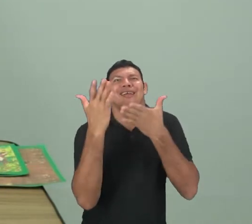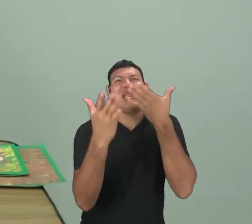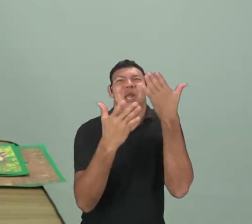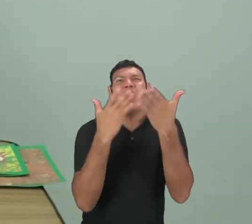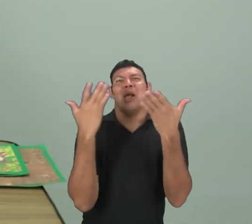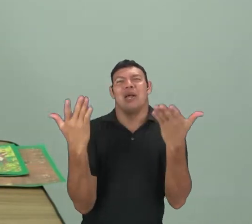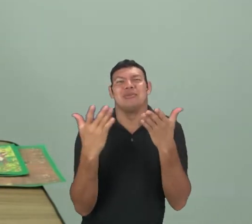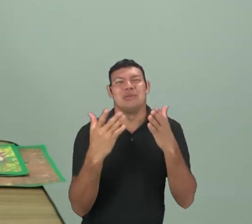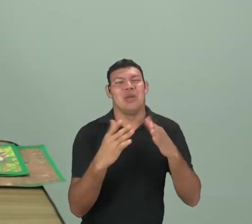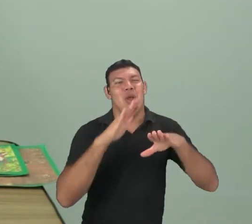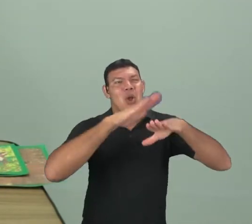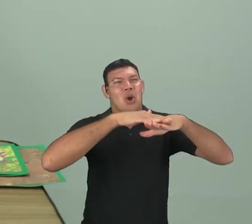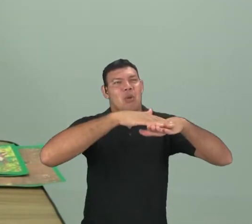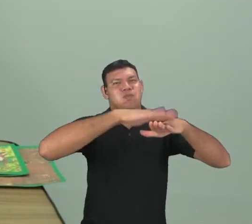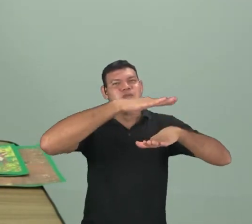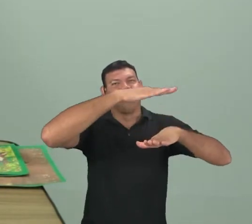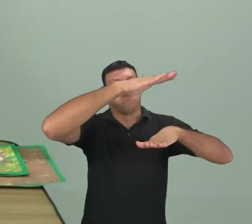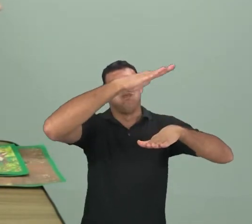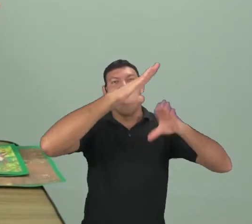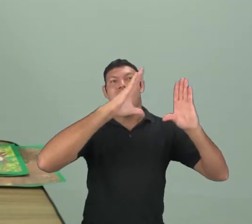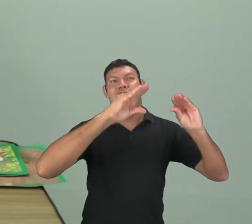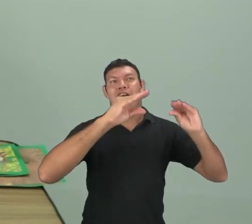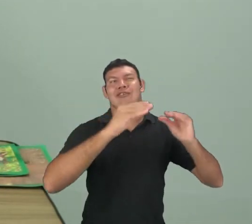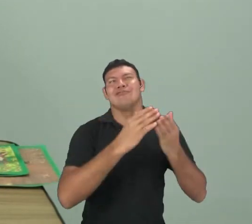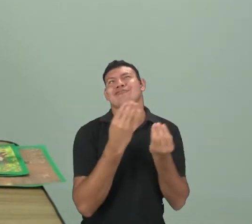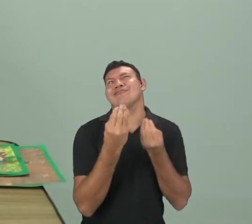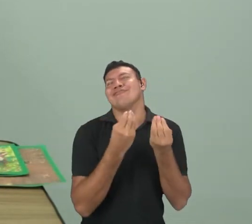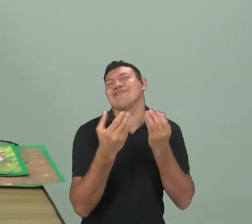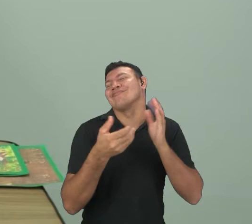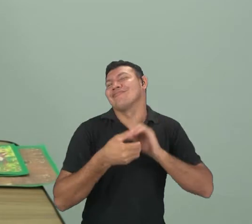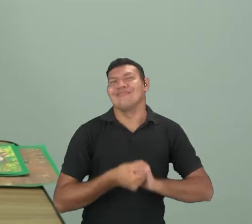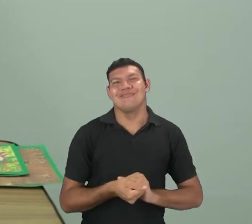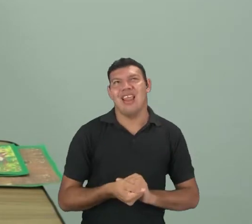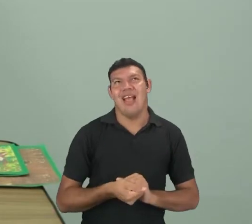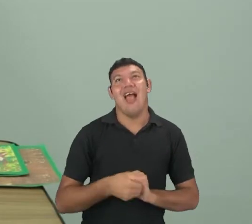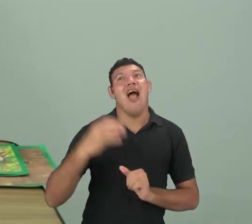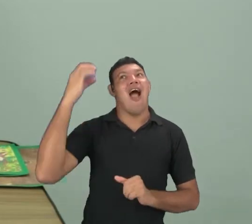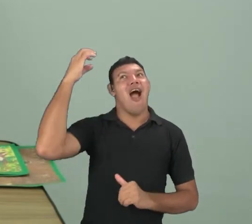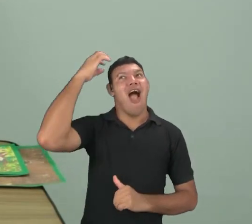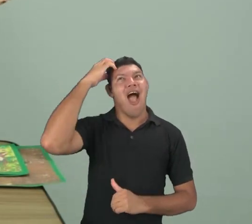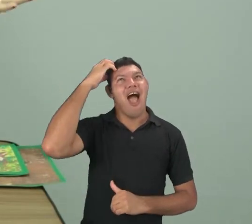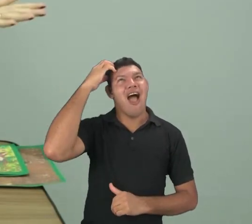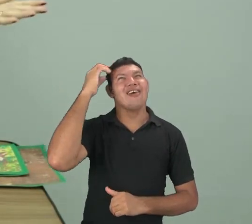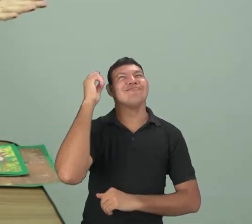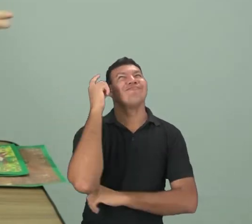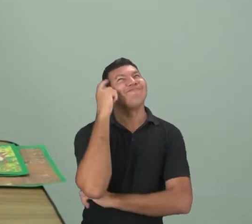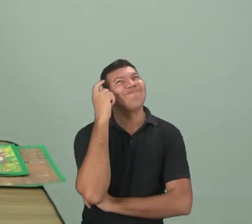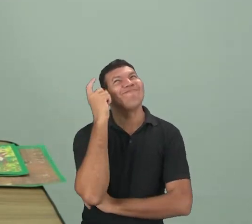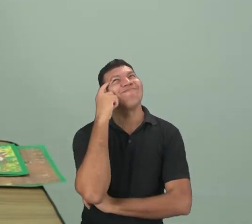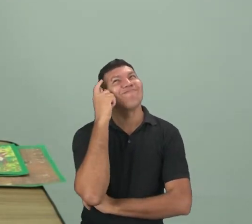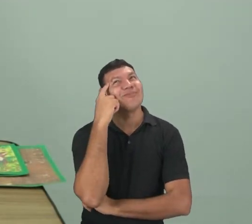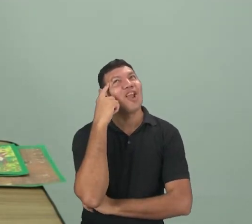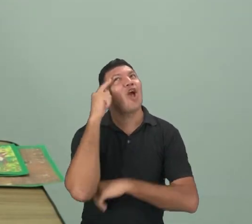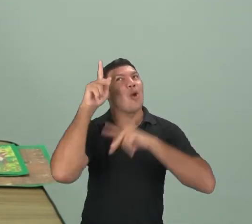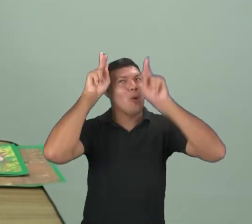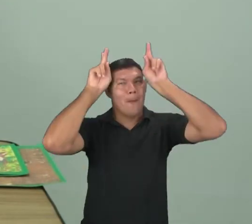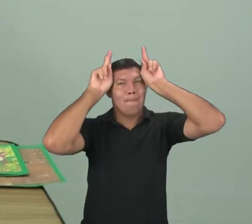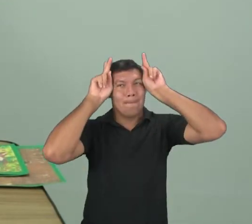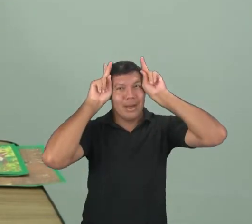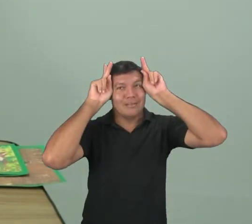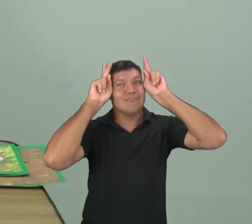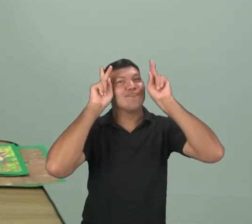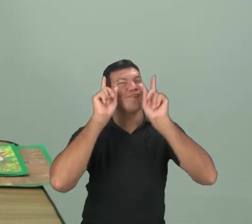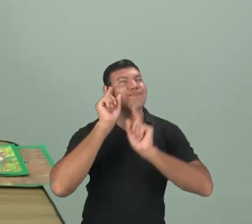Você deitado sobre 20 colchões, então o que que a rainha deduziu? Só pode ser uma princesa. Por que que ela deduziu